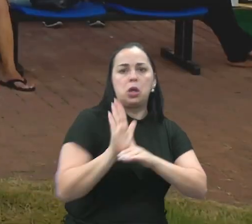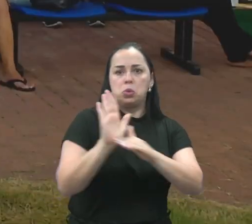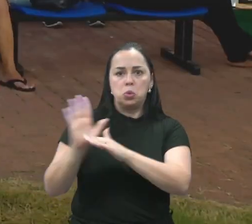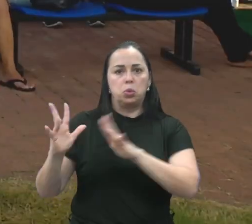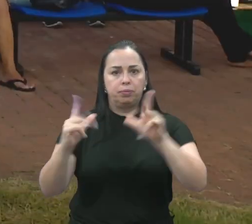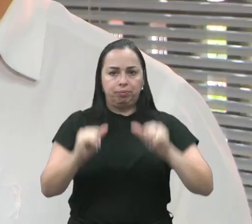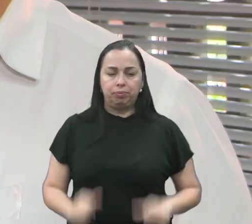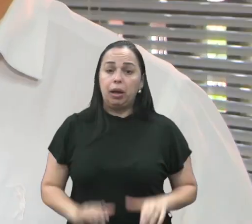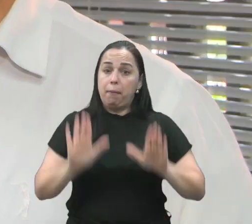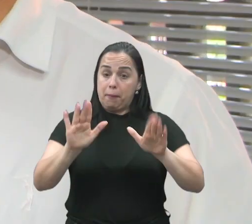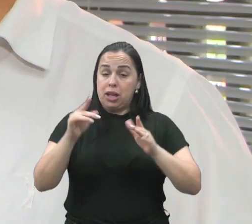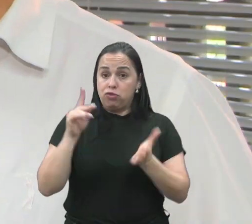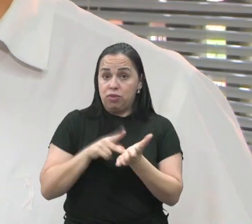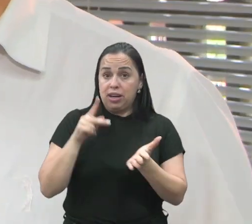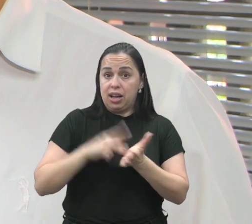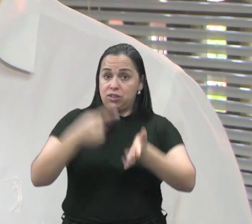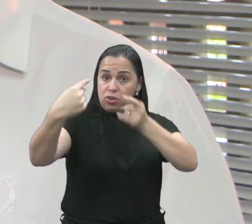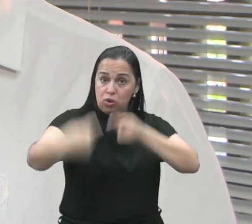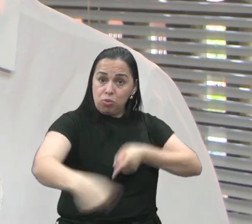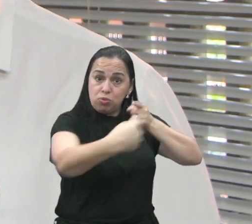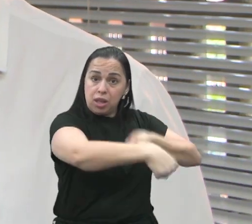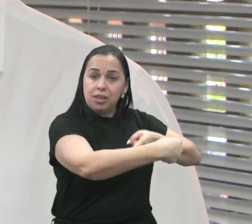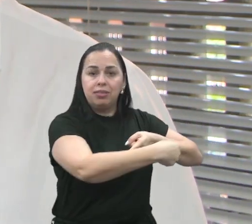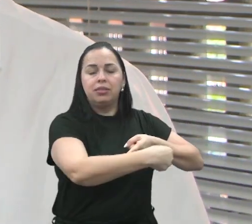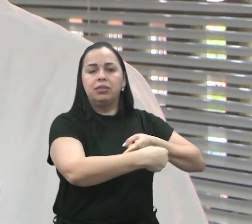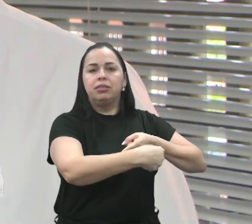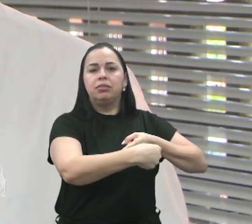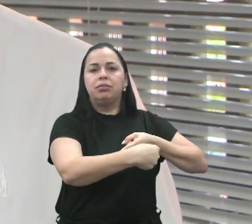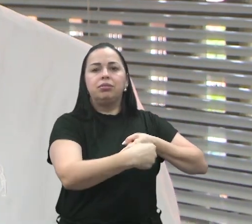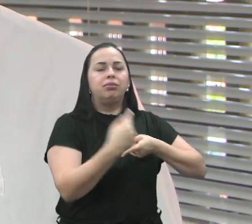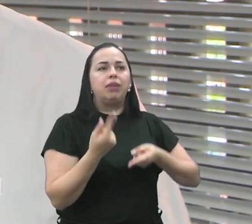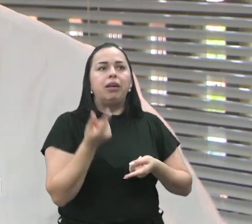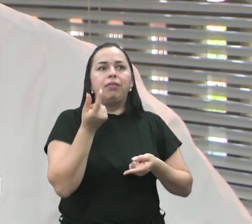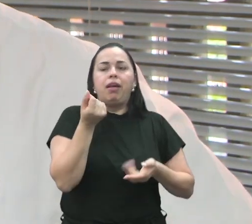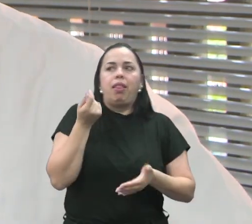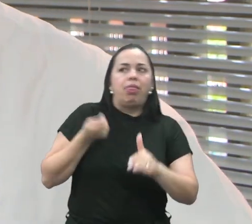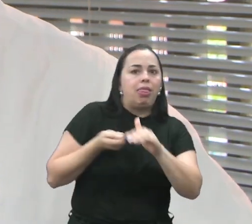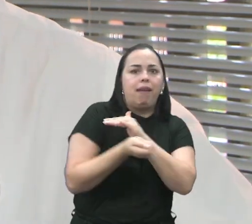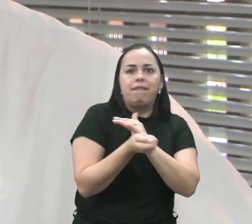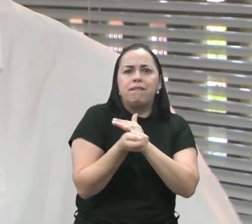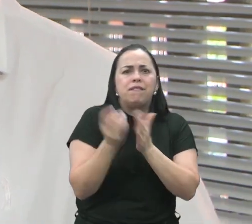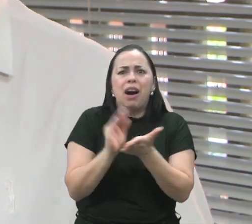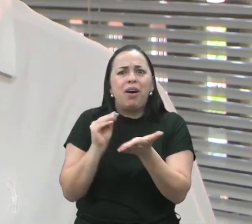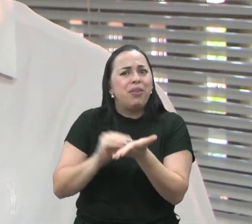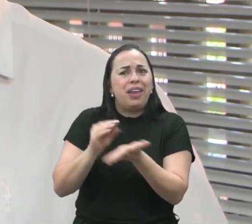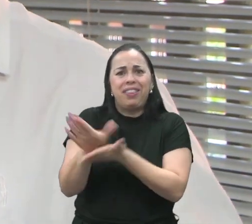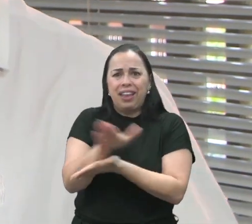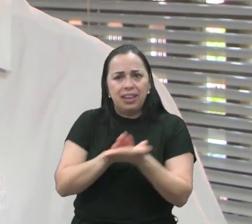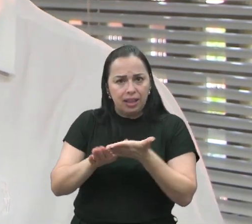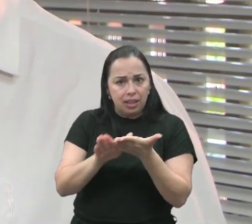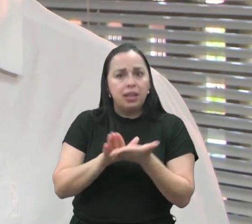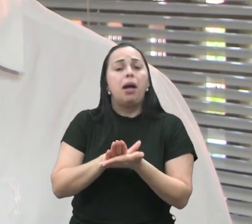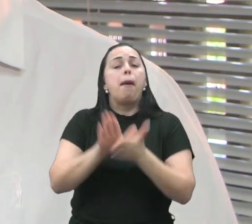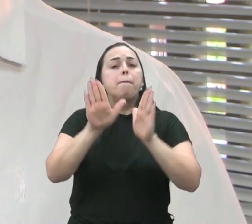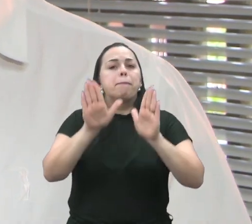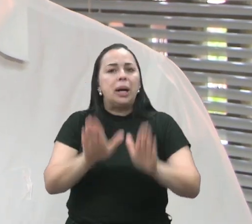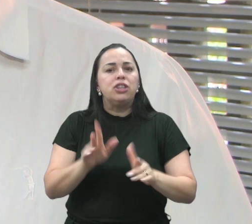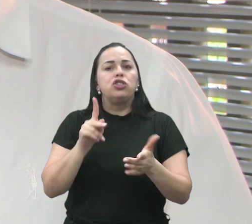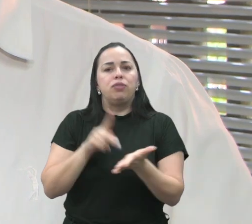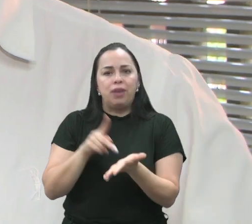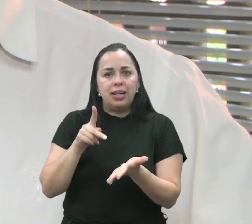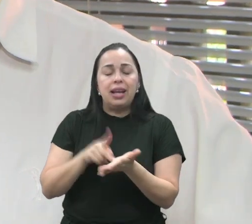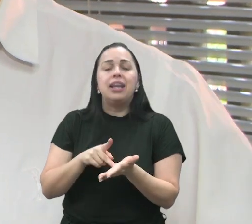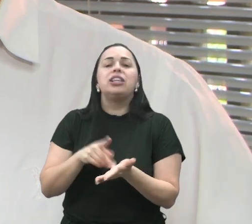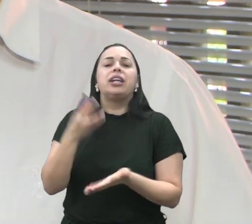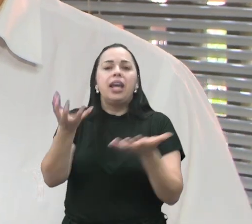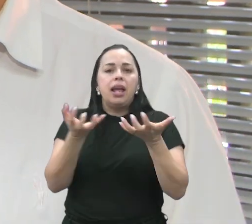toda a população. O grande desafio da saúde num todo não é a falta de investimento, isso acontece muito, a cidade proporciona isso, mas é cada